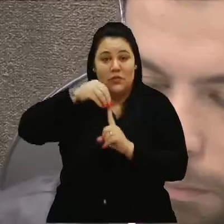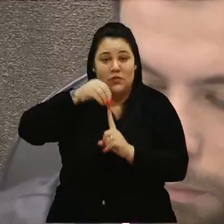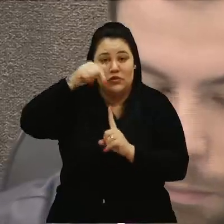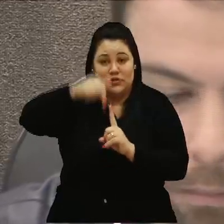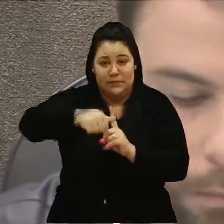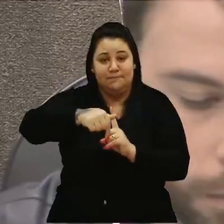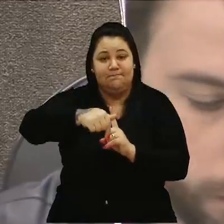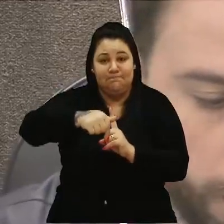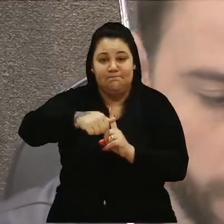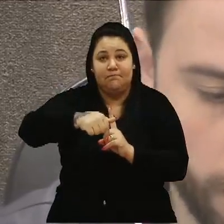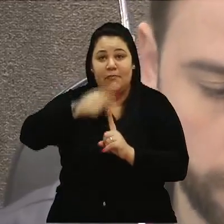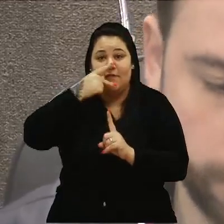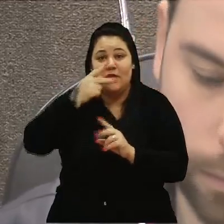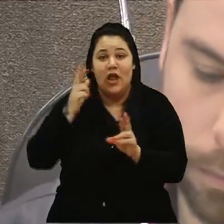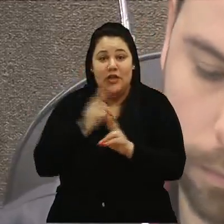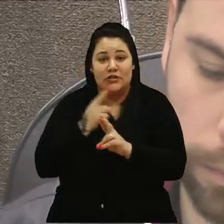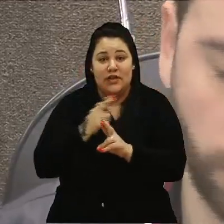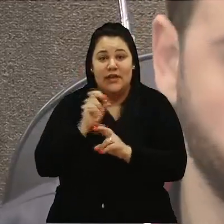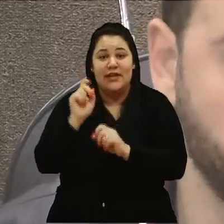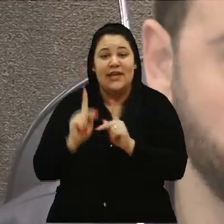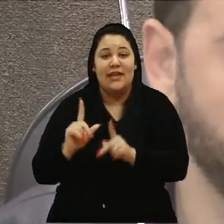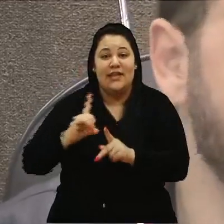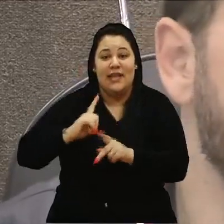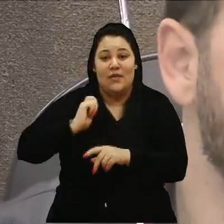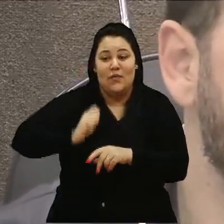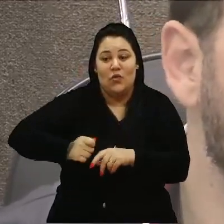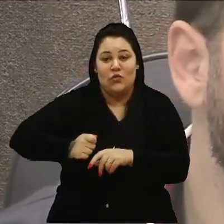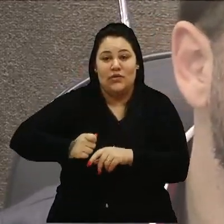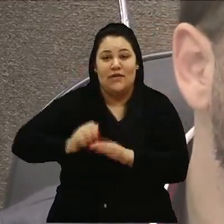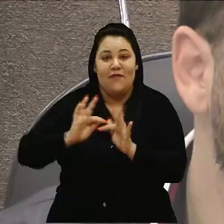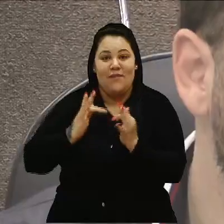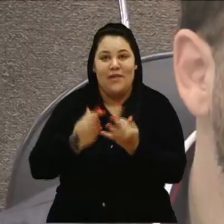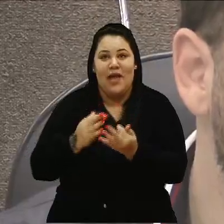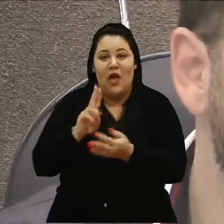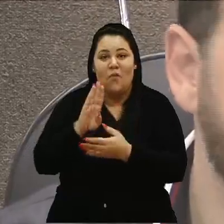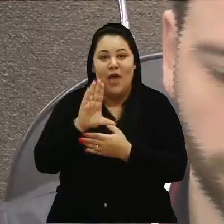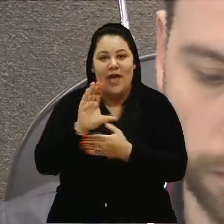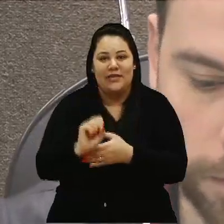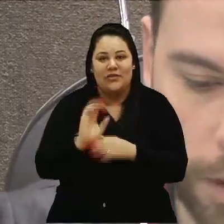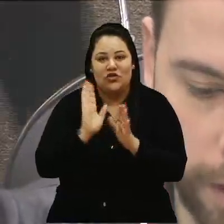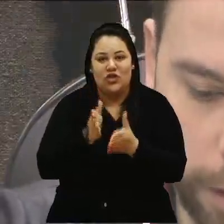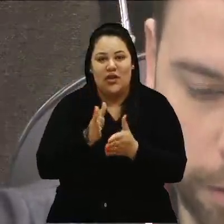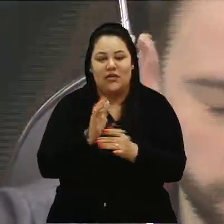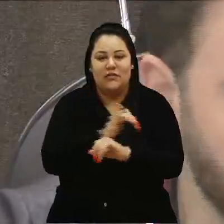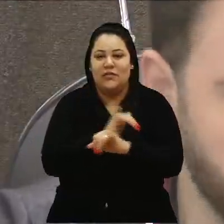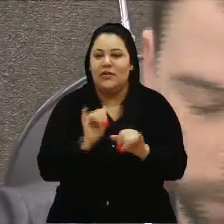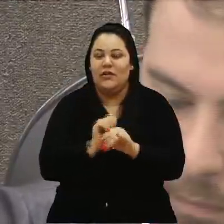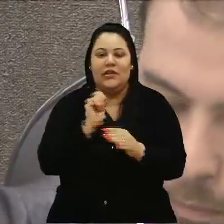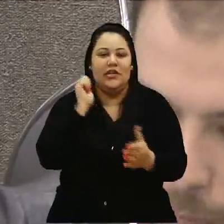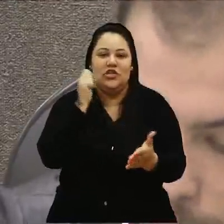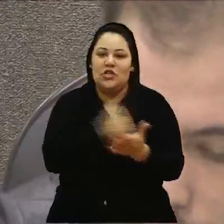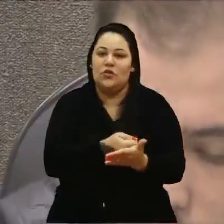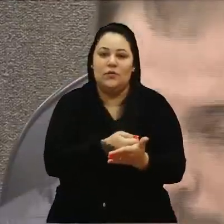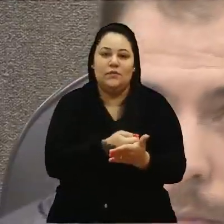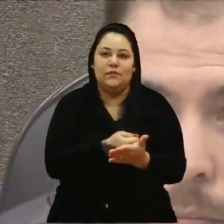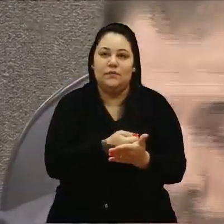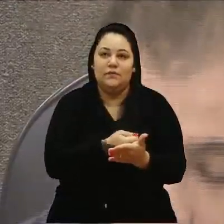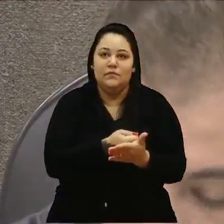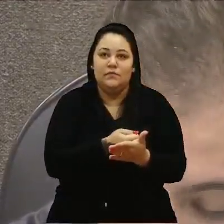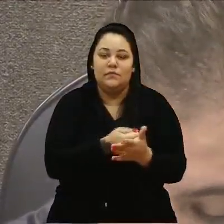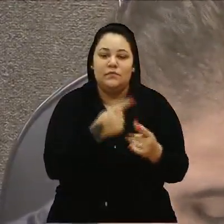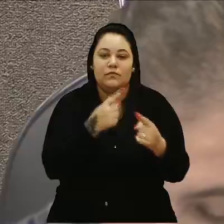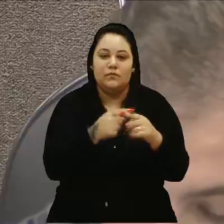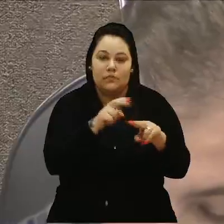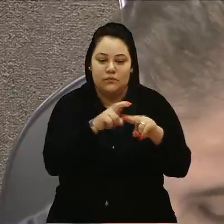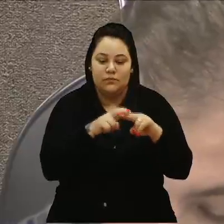para a questão do Bolsa Família, a UBS já informa que é obrigatório. E por isso, eu acredito que é